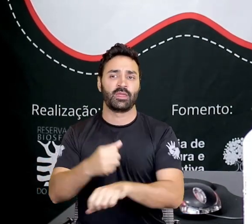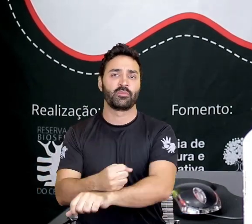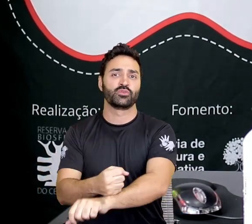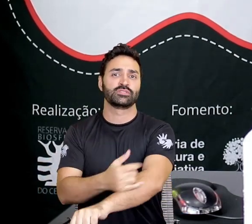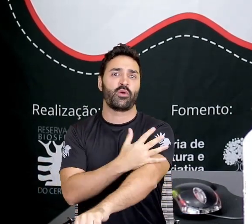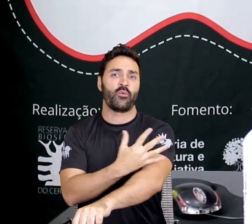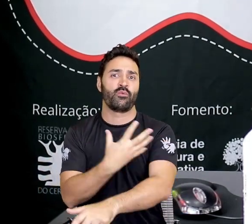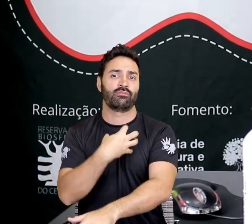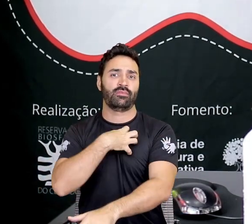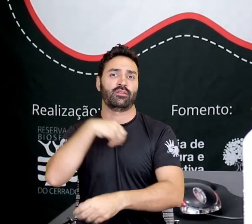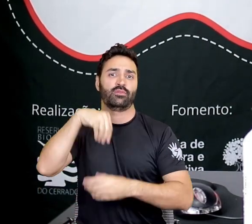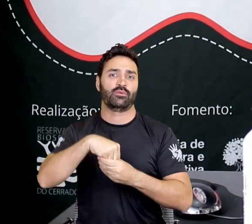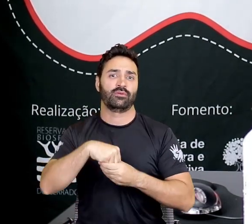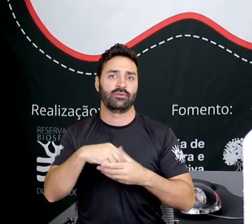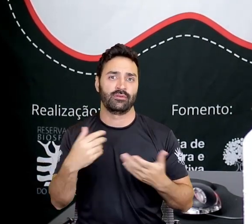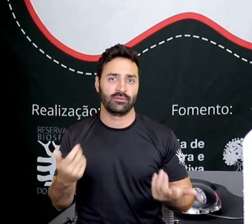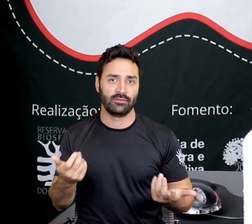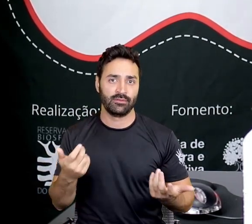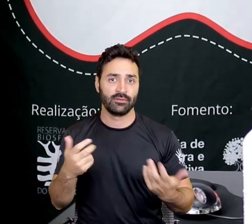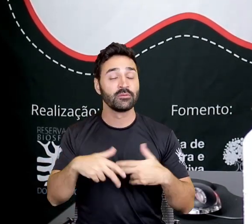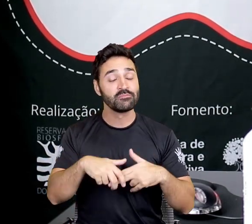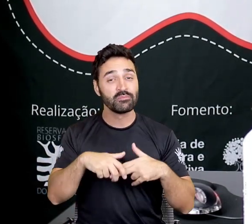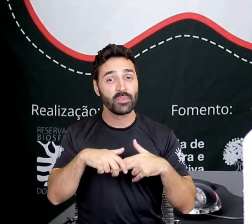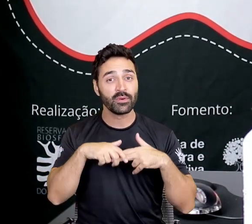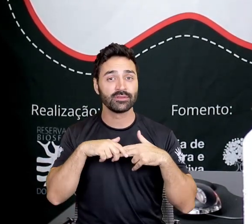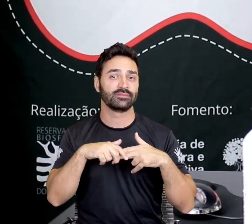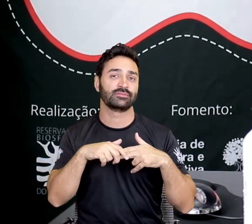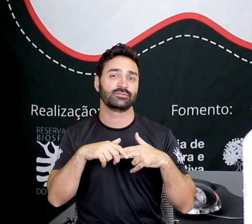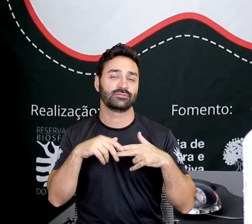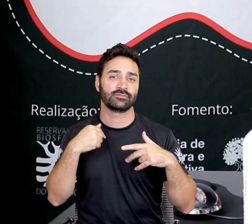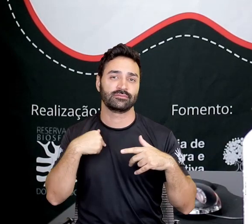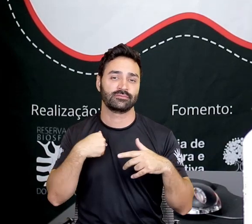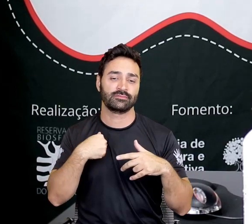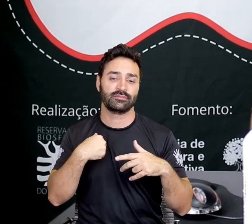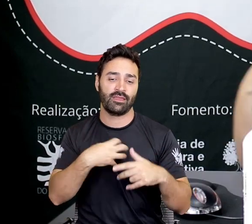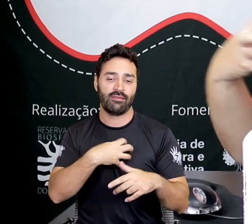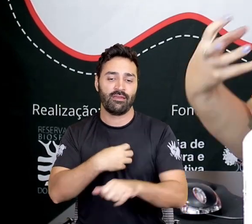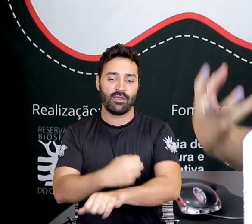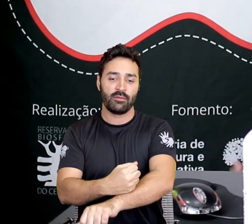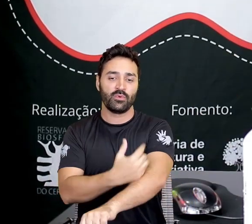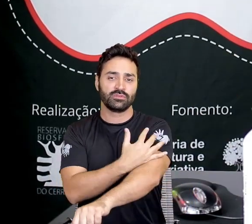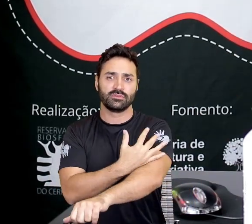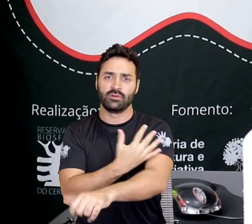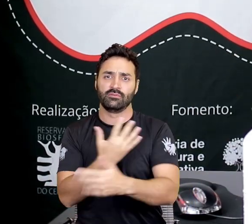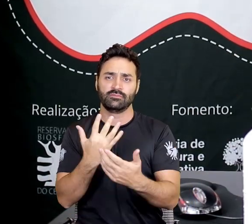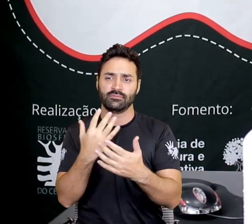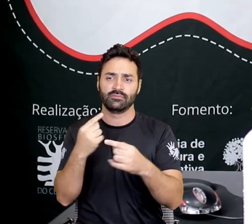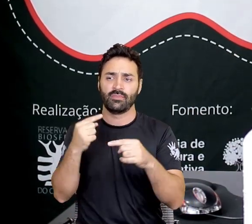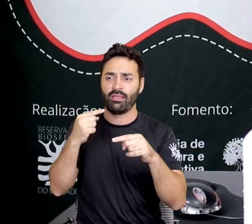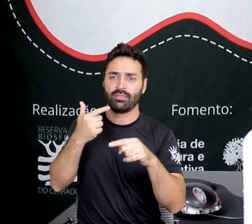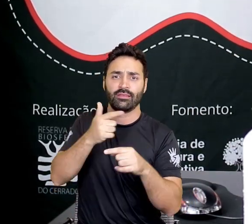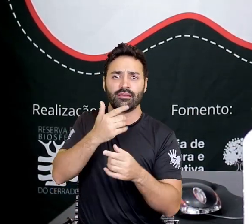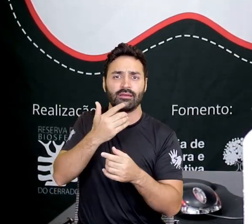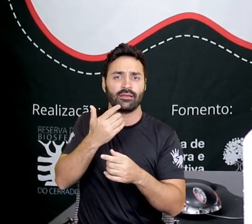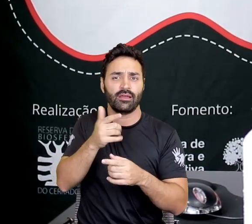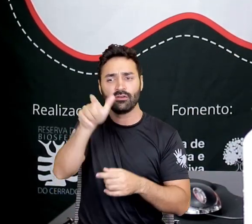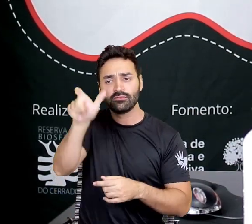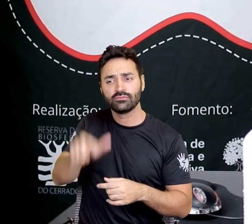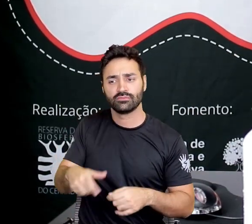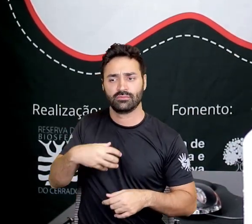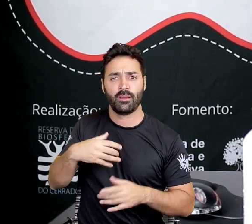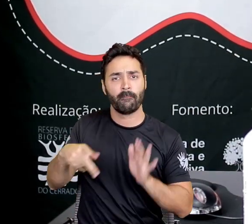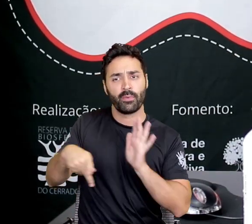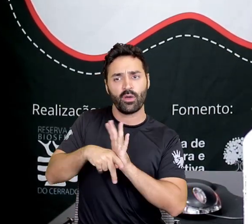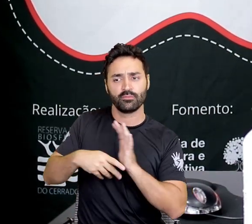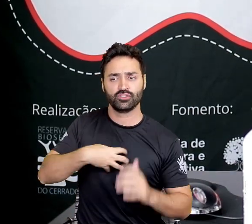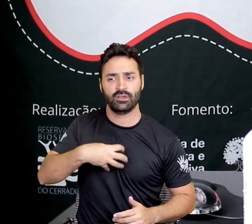Então, essa carga afetiva, ela não pode ser associada a uma condição também. Tem até uma tirinha que eu